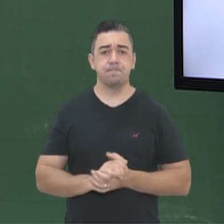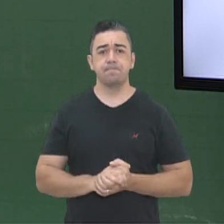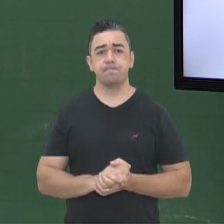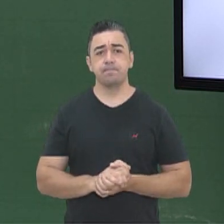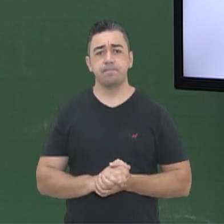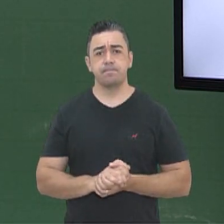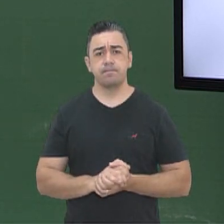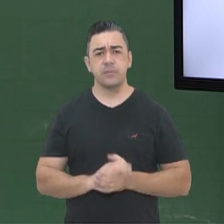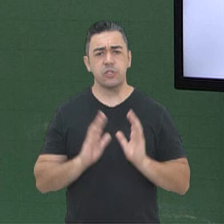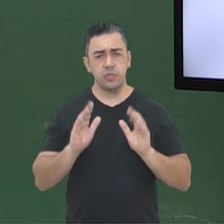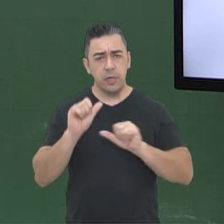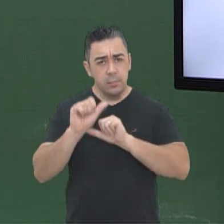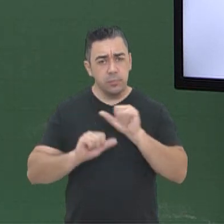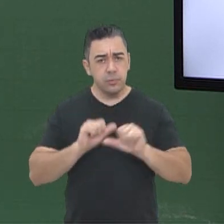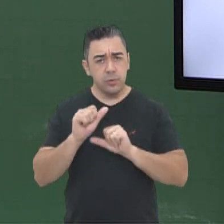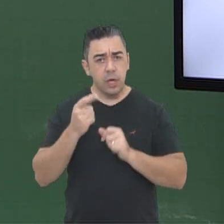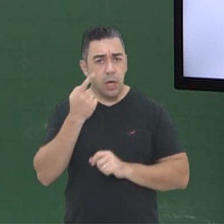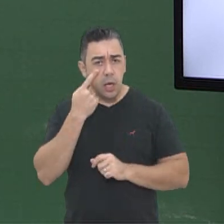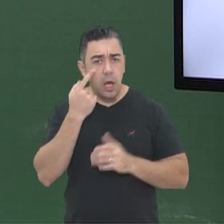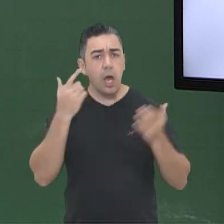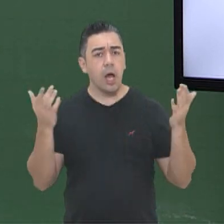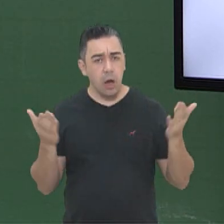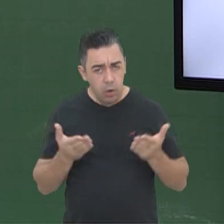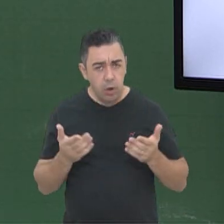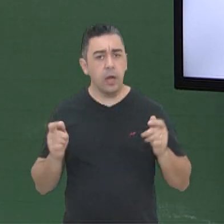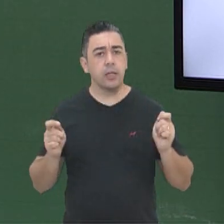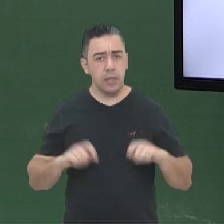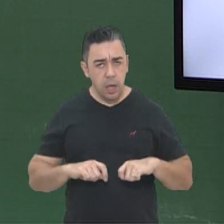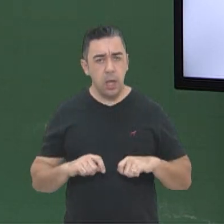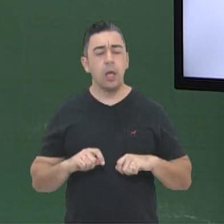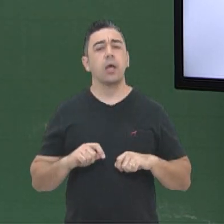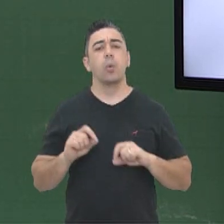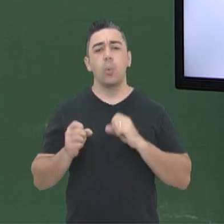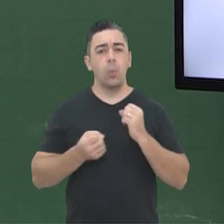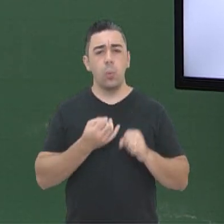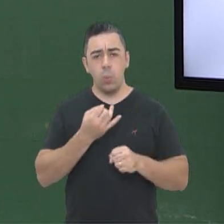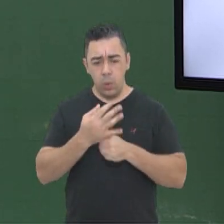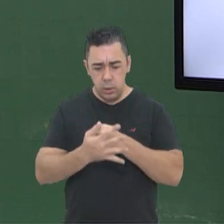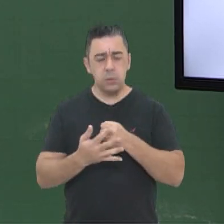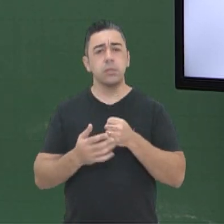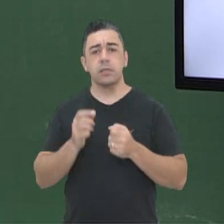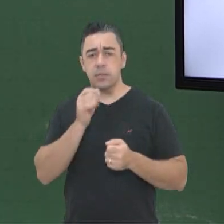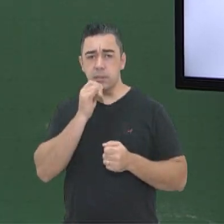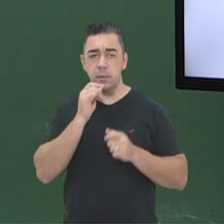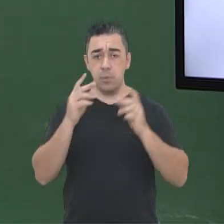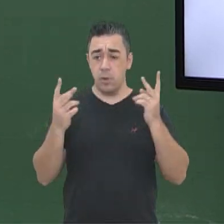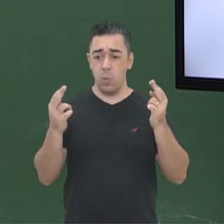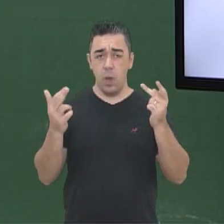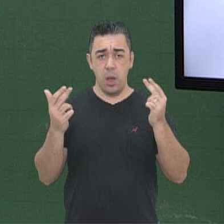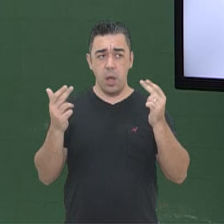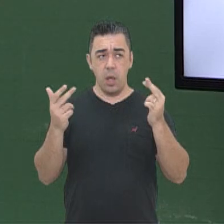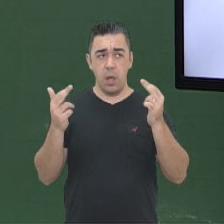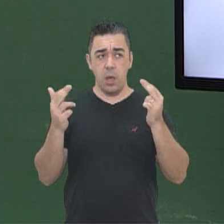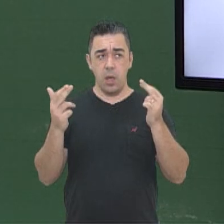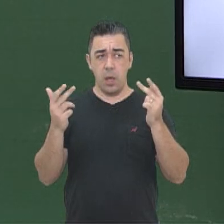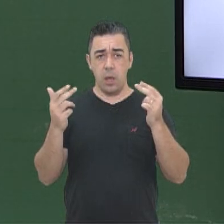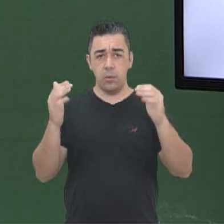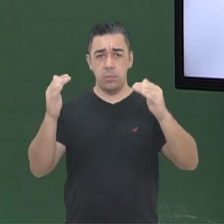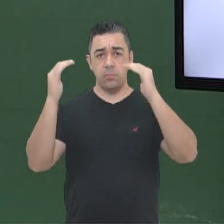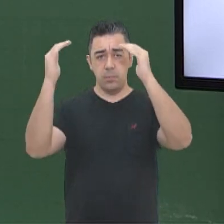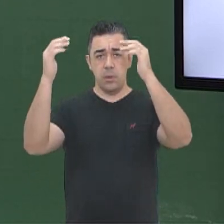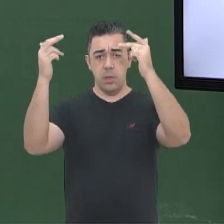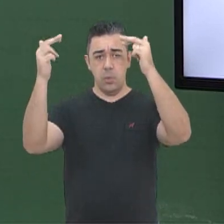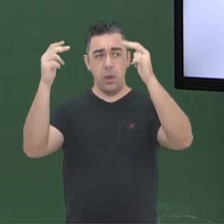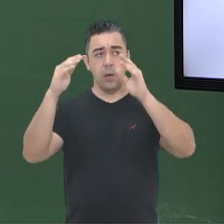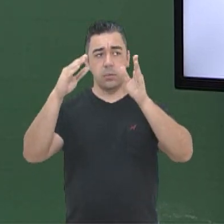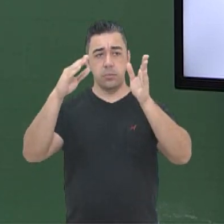frações. Transformadas em frações, agora sim, equação exponencial, se as bases são iguais, os expoentes serão